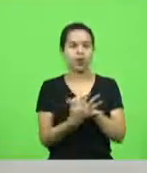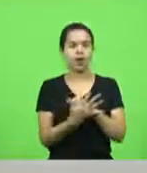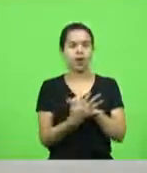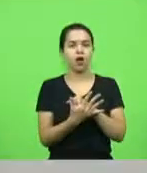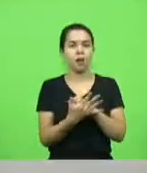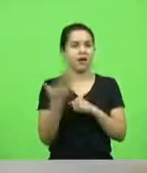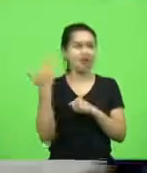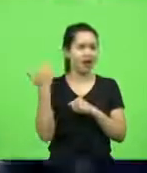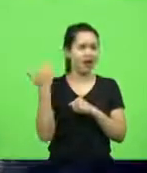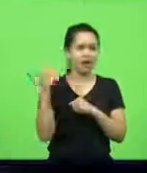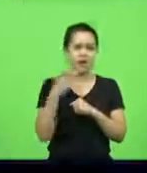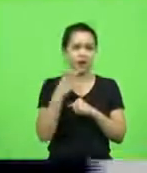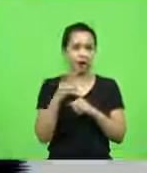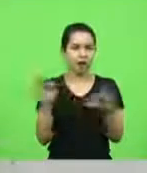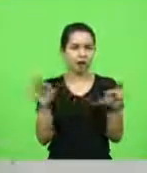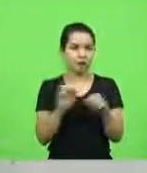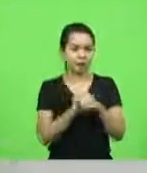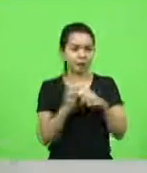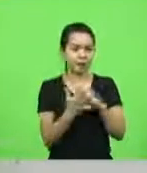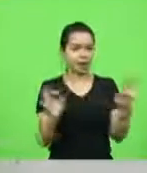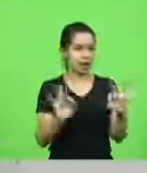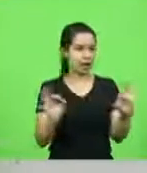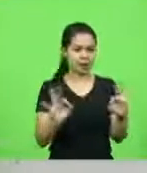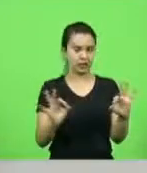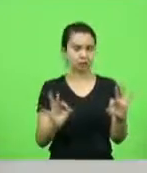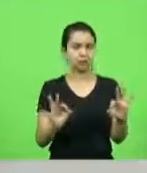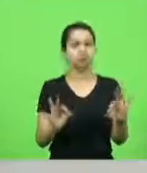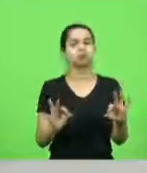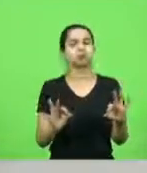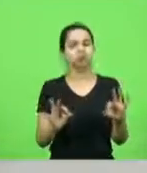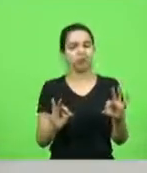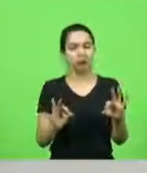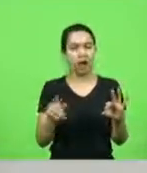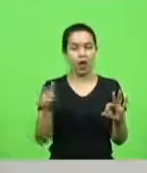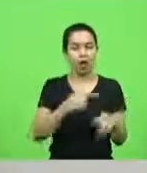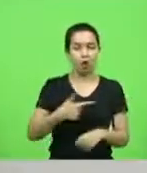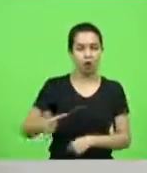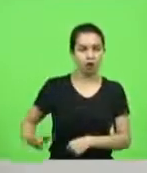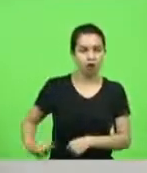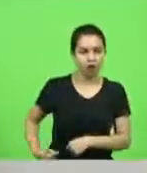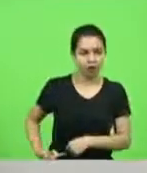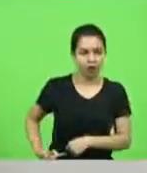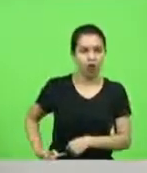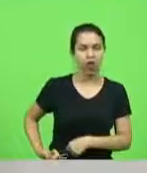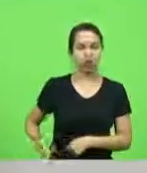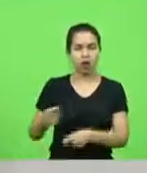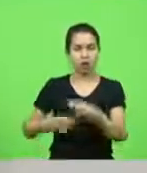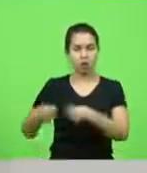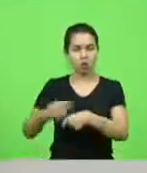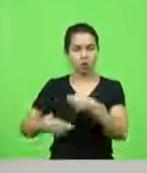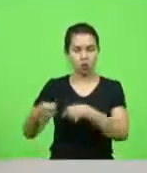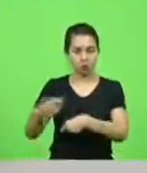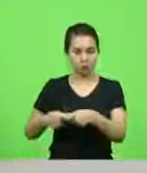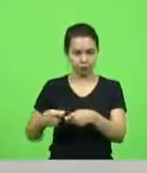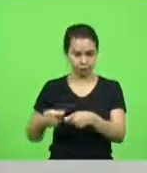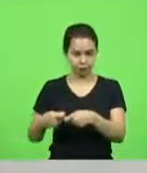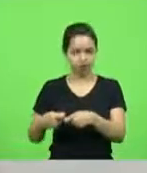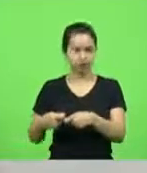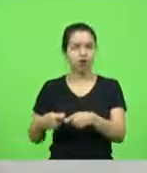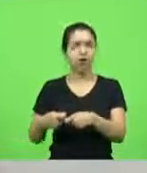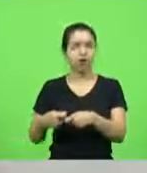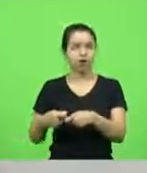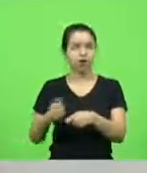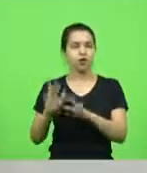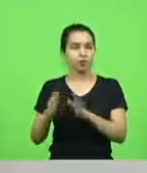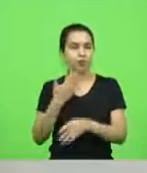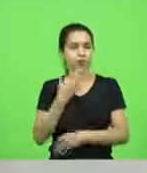governo do estado através de negociação não com Sargento Lima não com associações mas a pedido de vários deputados